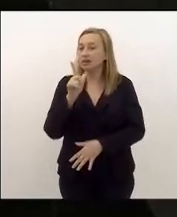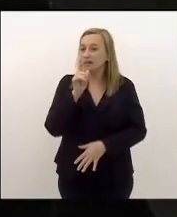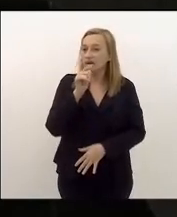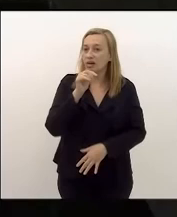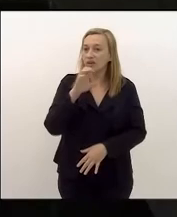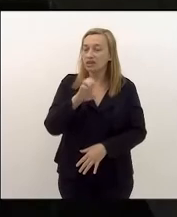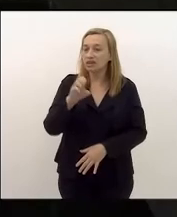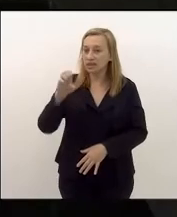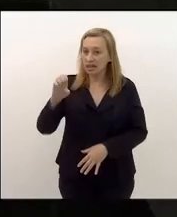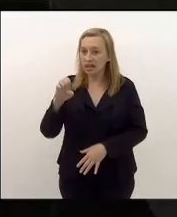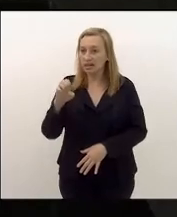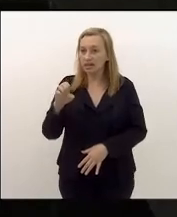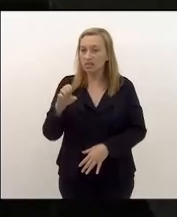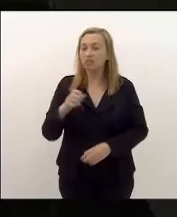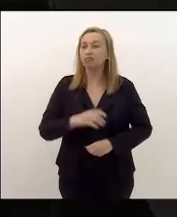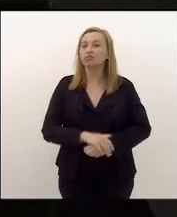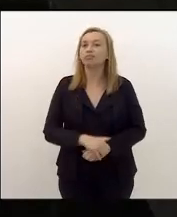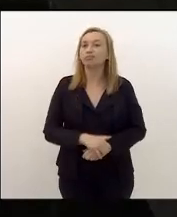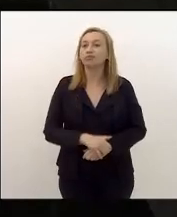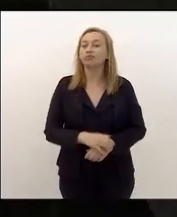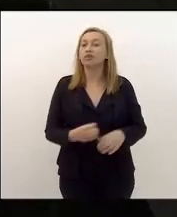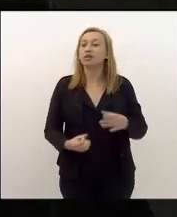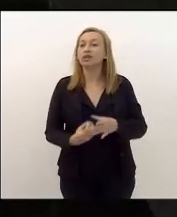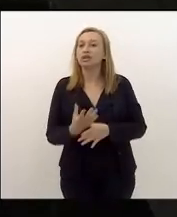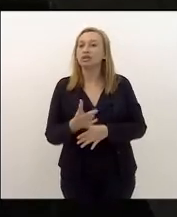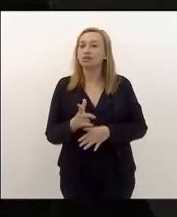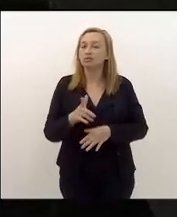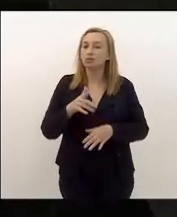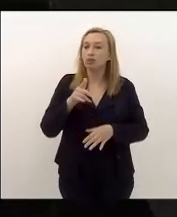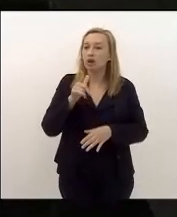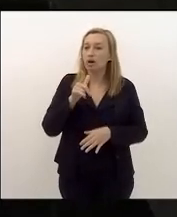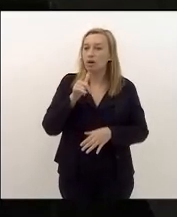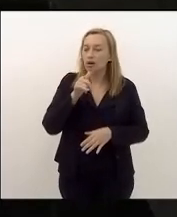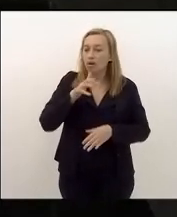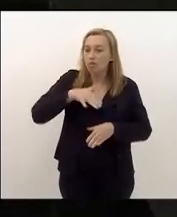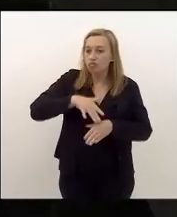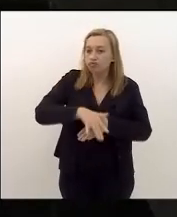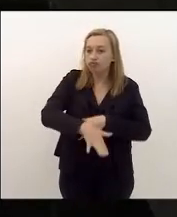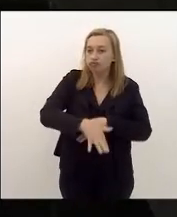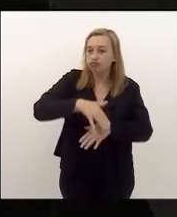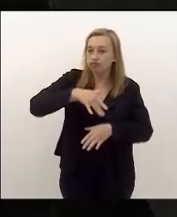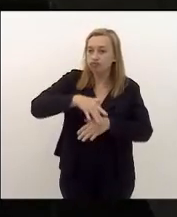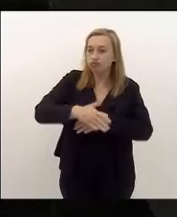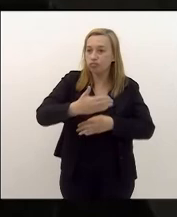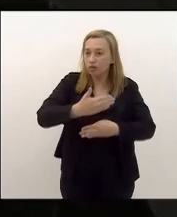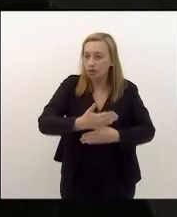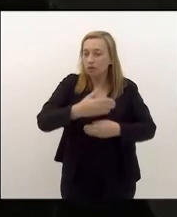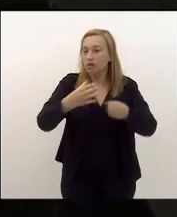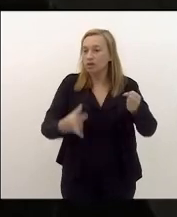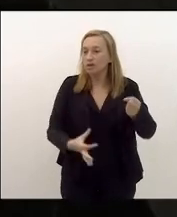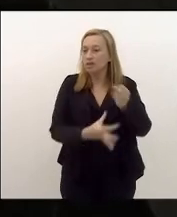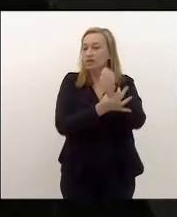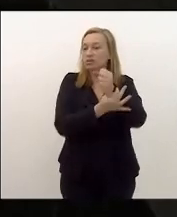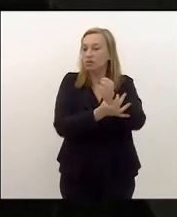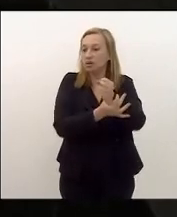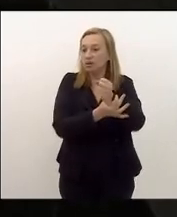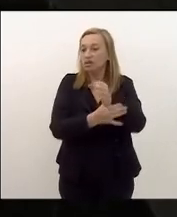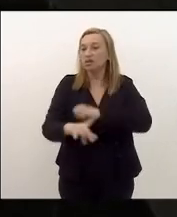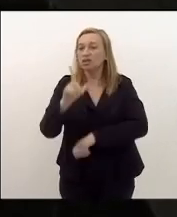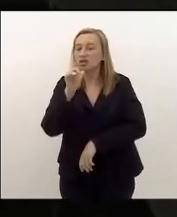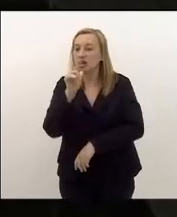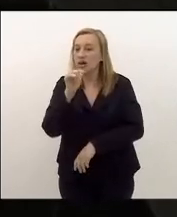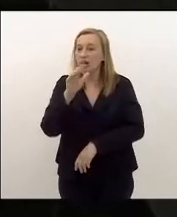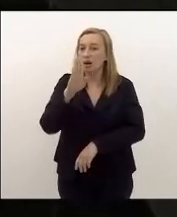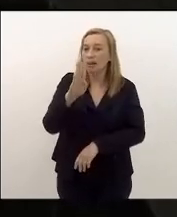é o projeto de instalação de uma barragem de proteção da tomada de água da Estação de Tratamento de Água de Guandu,